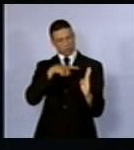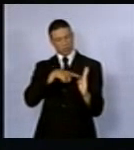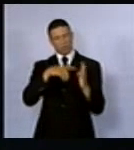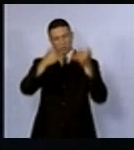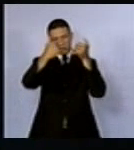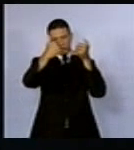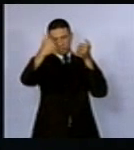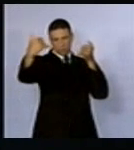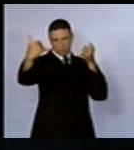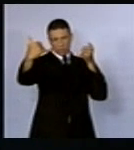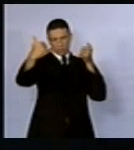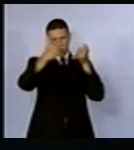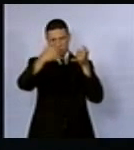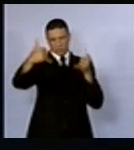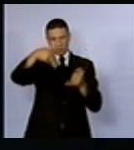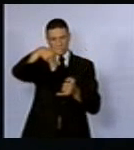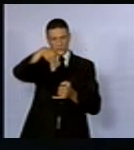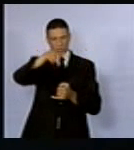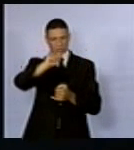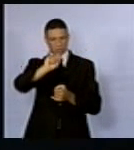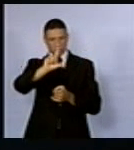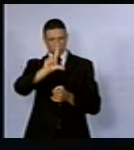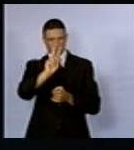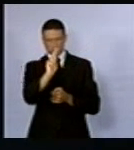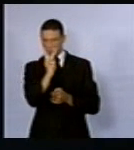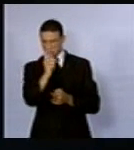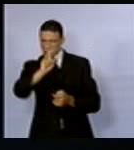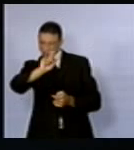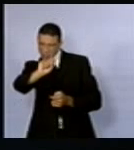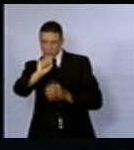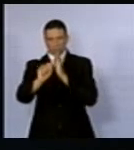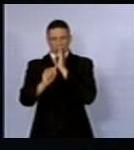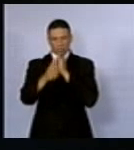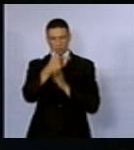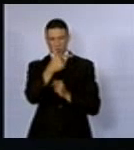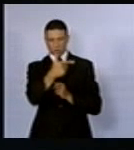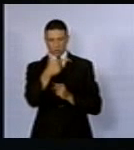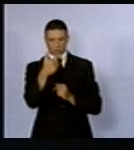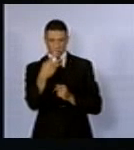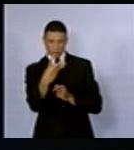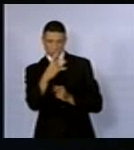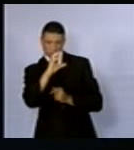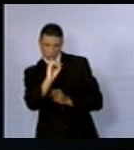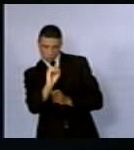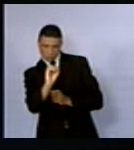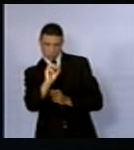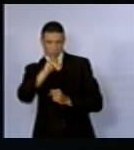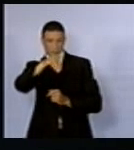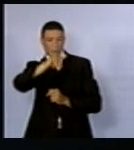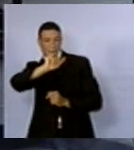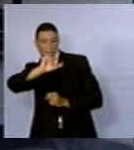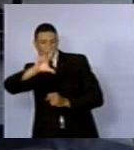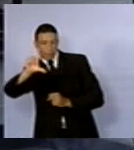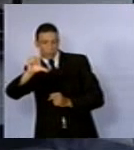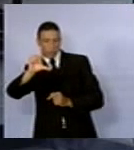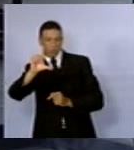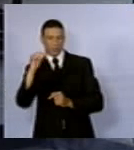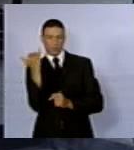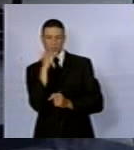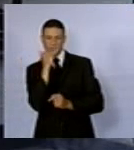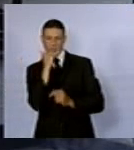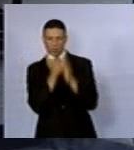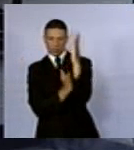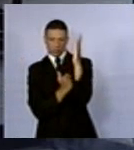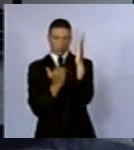transmissão ela é constituída de tensões de 230 mil volts e acima. 230 mil